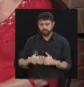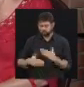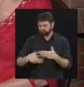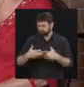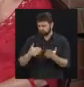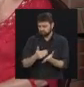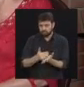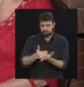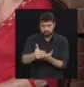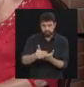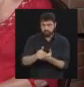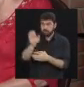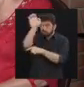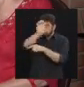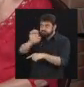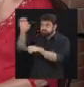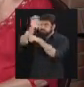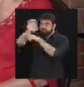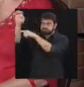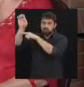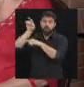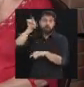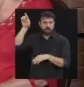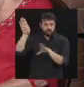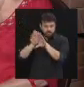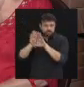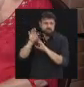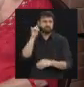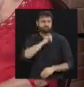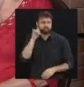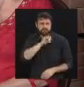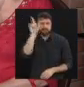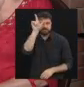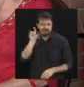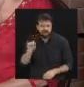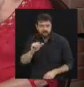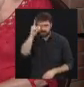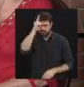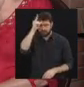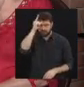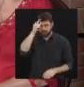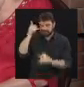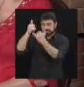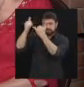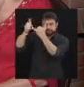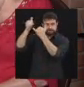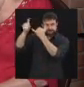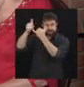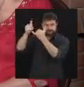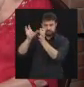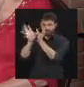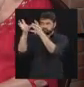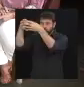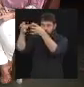começou na Europa inteira, né? Itália, Alemanha, quase todos esses grupos são